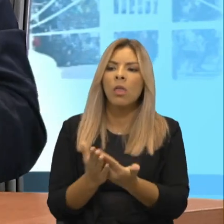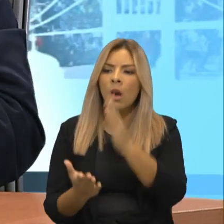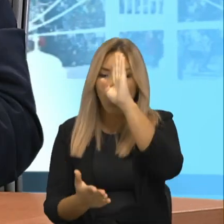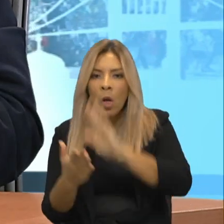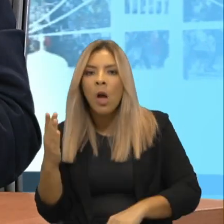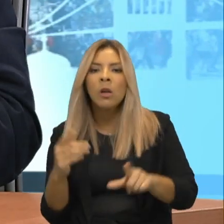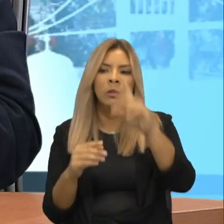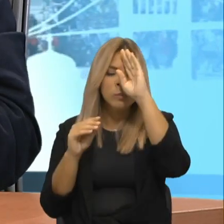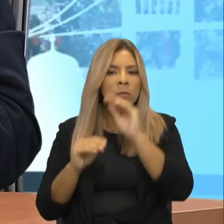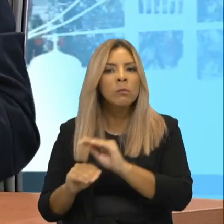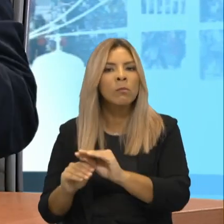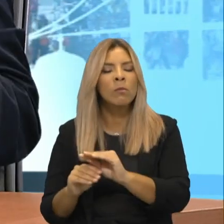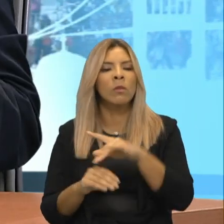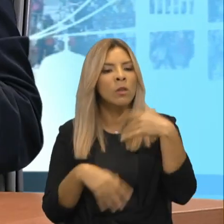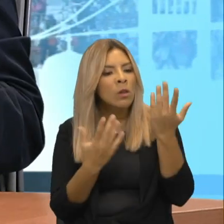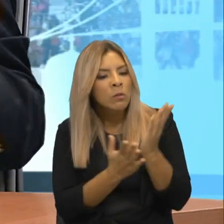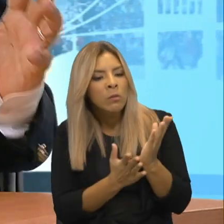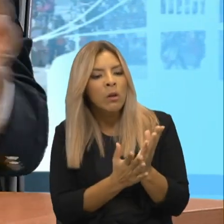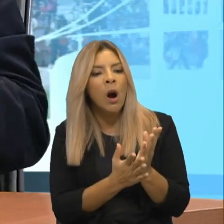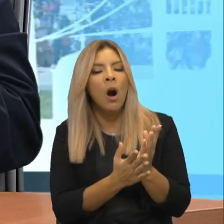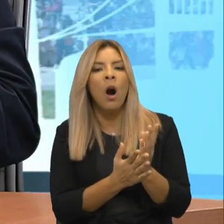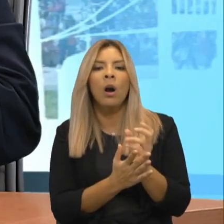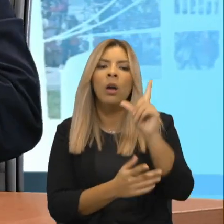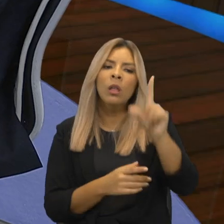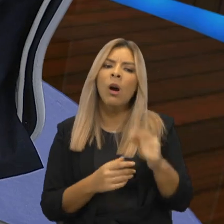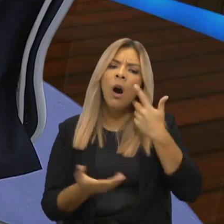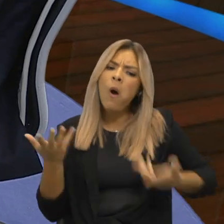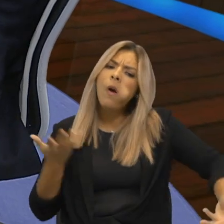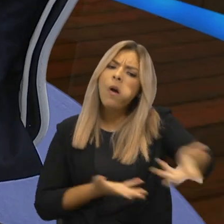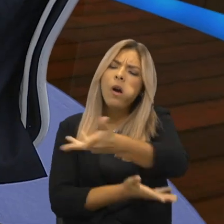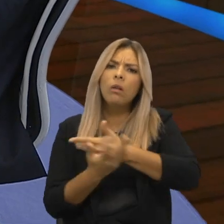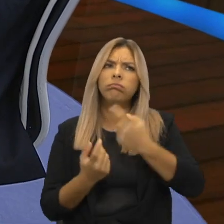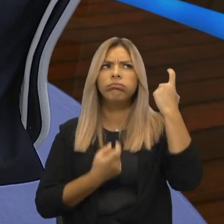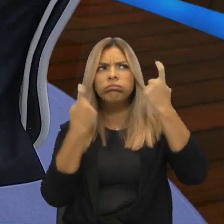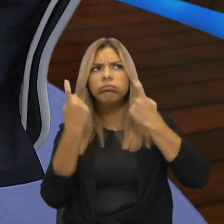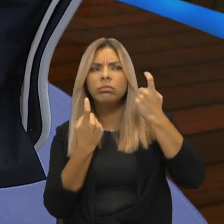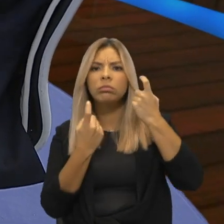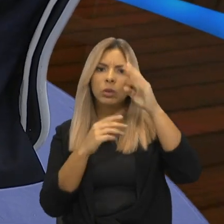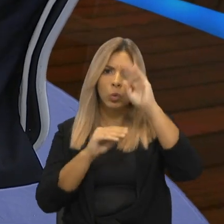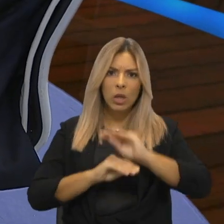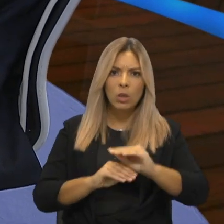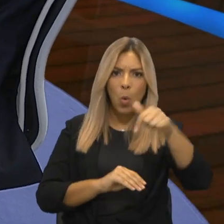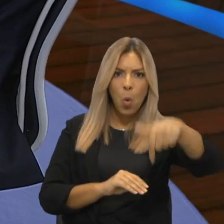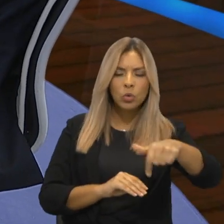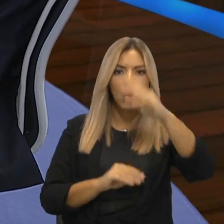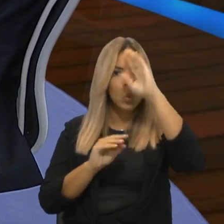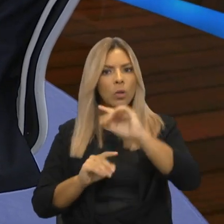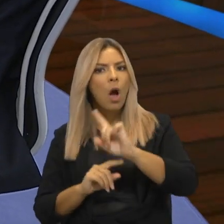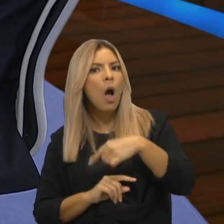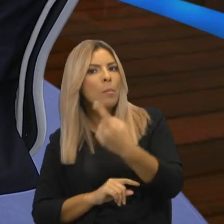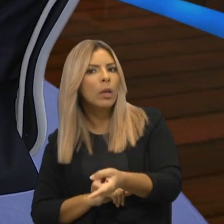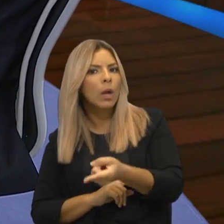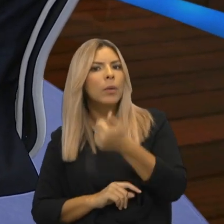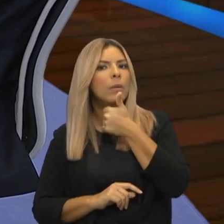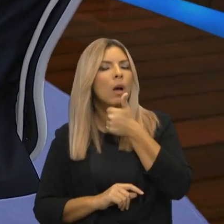escolas, mas ao mesmo tempo pensar na relação com a sociedade, pensar a educação hoje e a educação do amanhã. E, portanto, vai ser